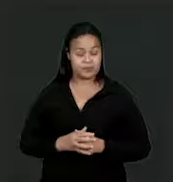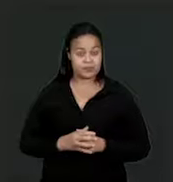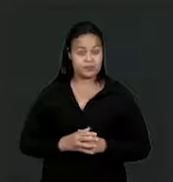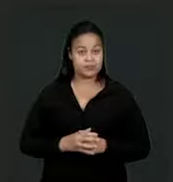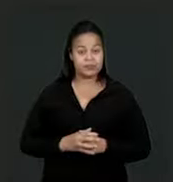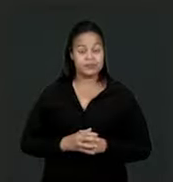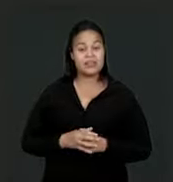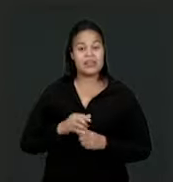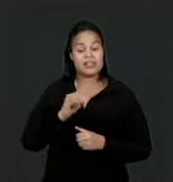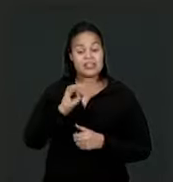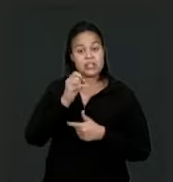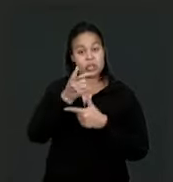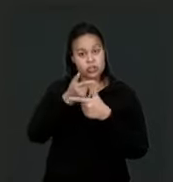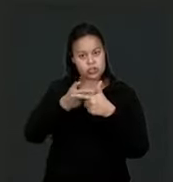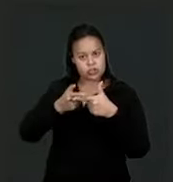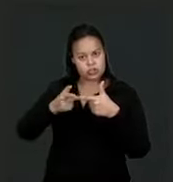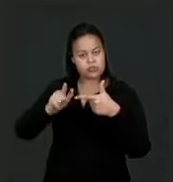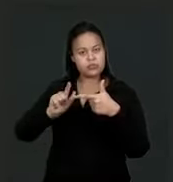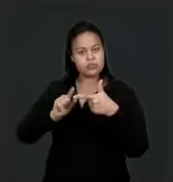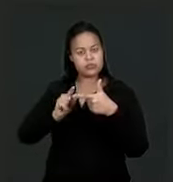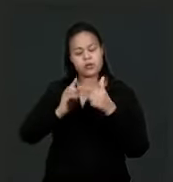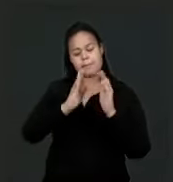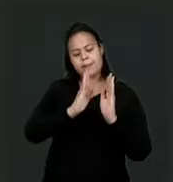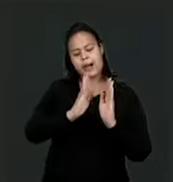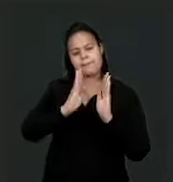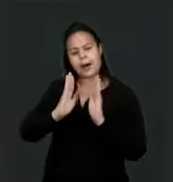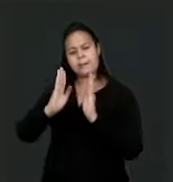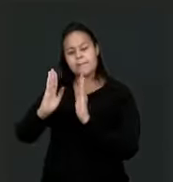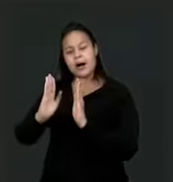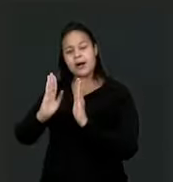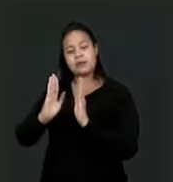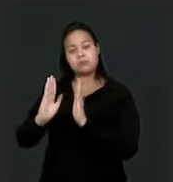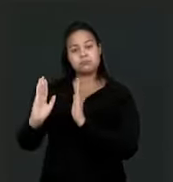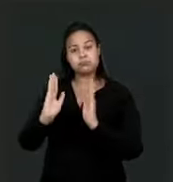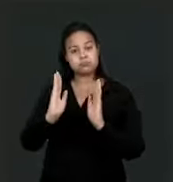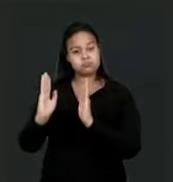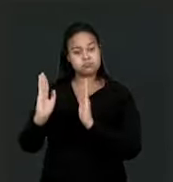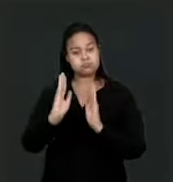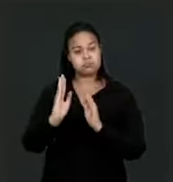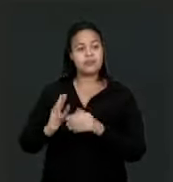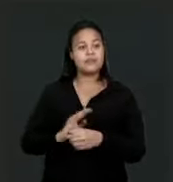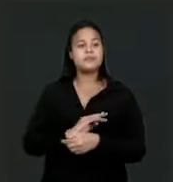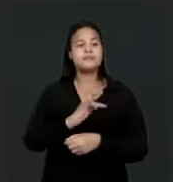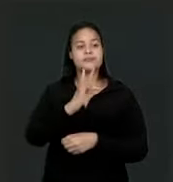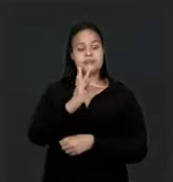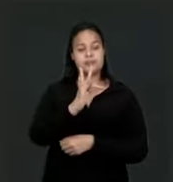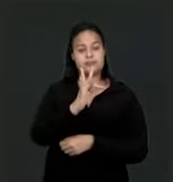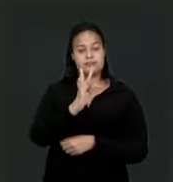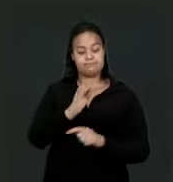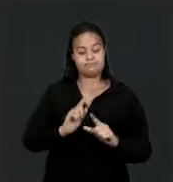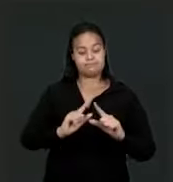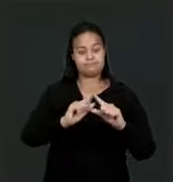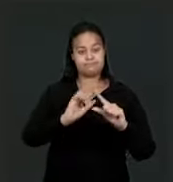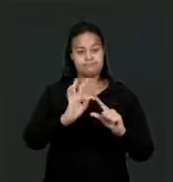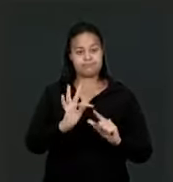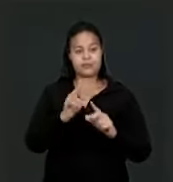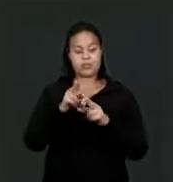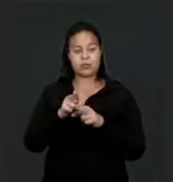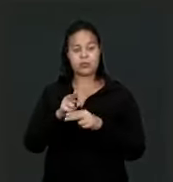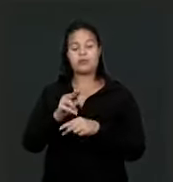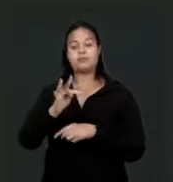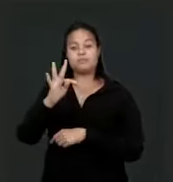por ΔT, intervalo de tempo, nós temos que trabalho sobre ΔT é igual a